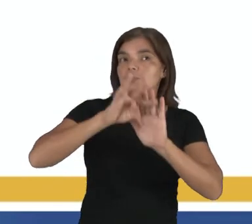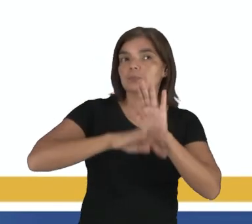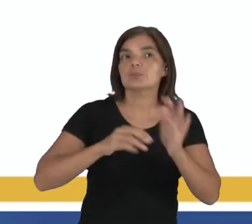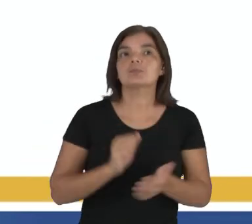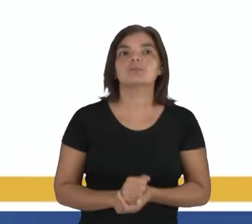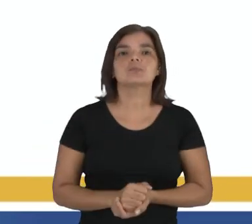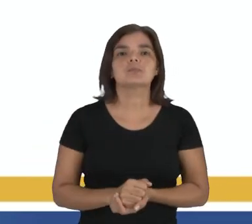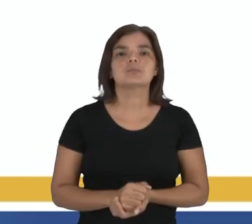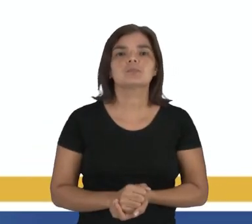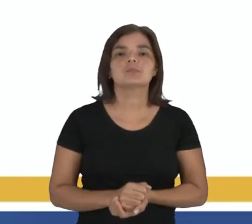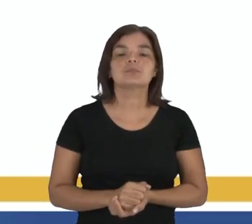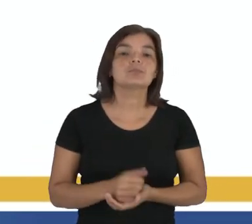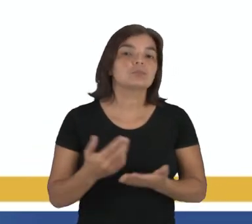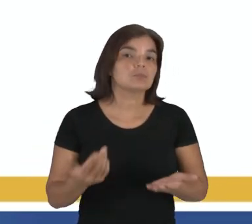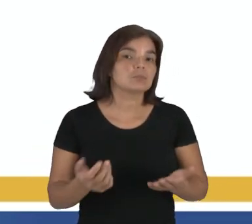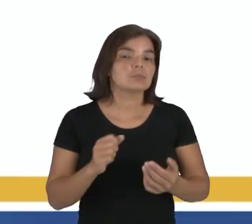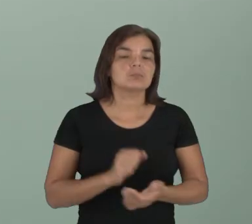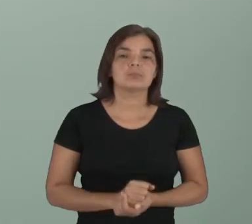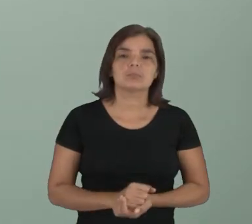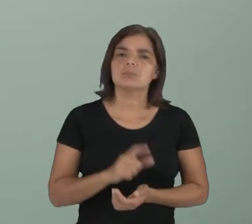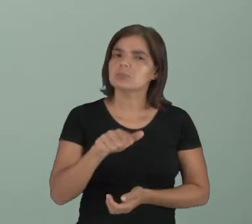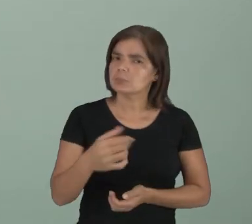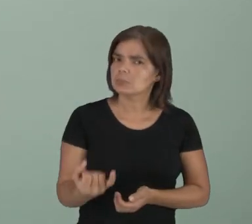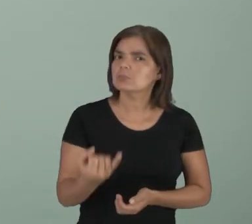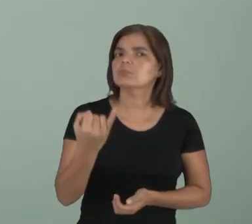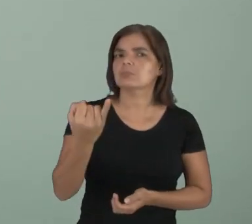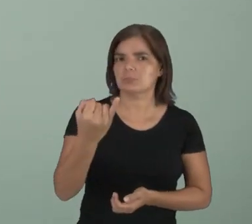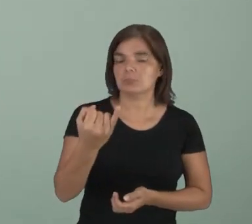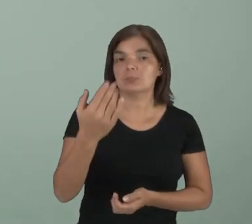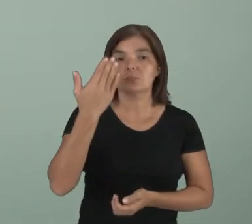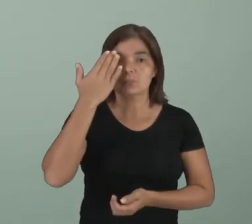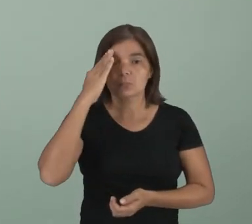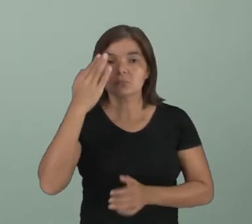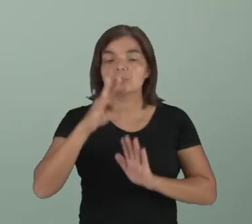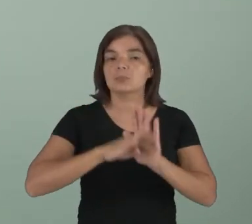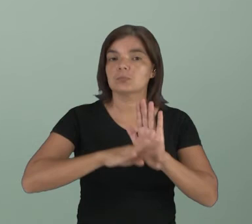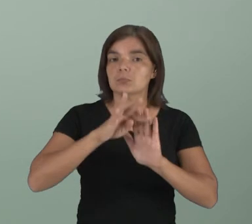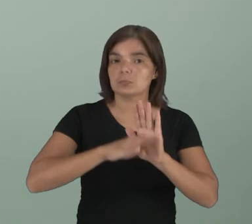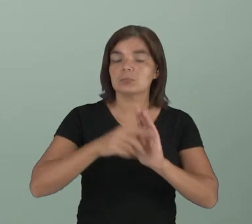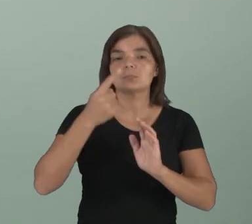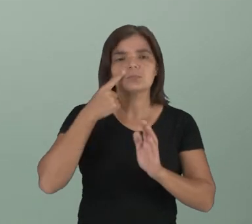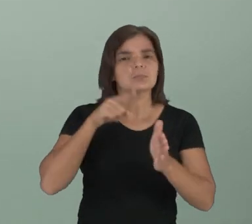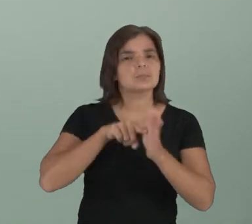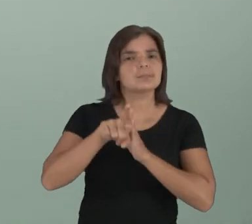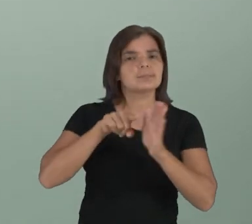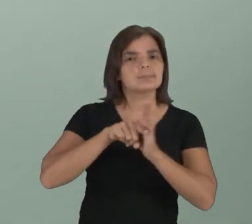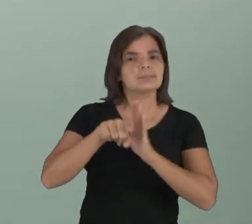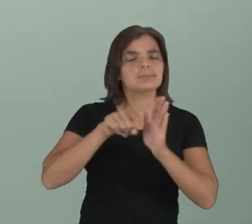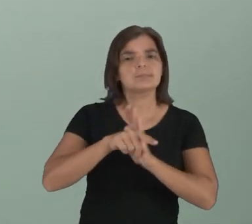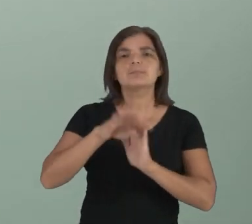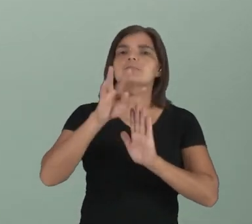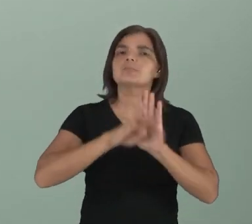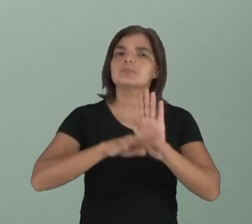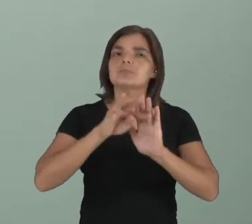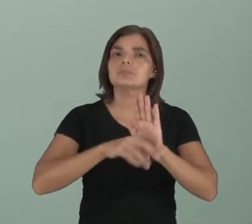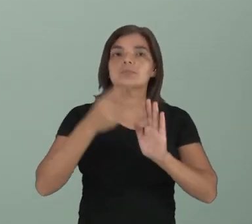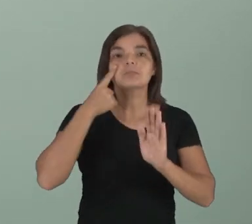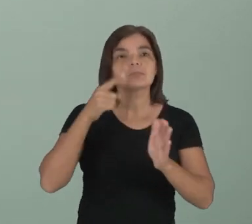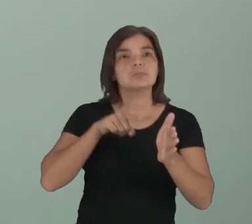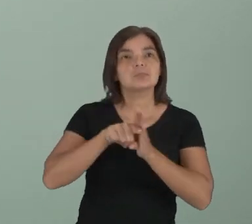sobre o texto. Então, é importante a interpretação do texto, fazer perguntas sobre o texto,